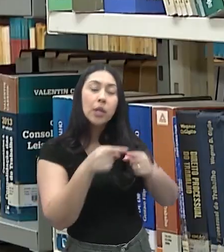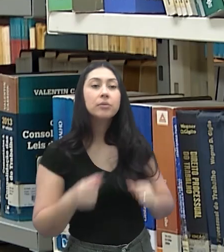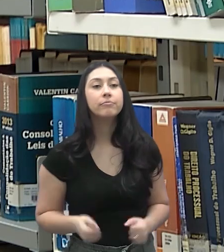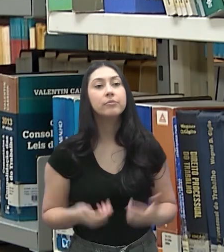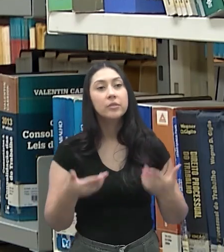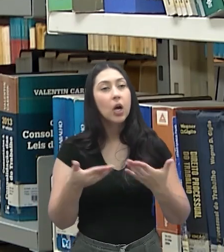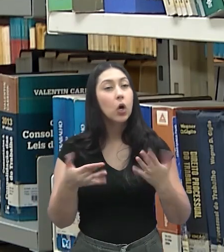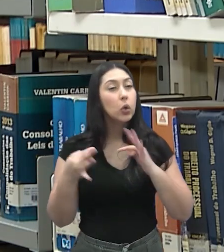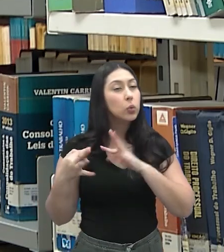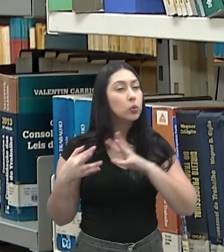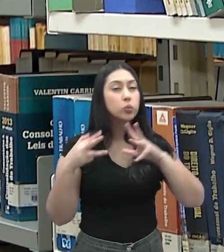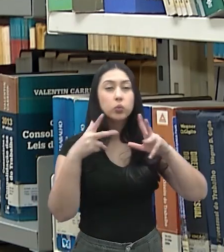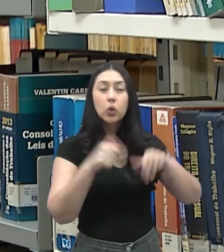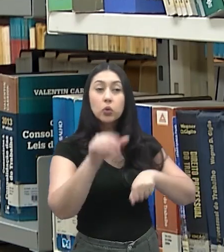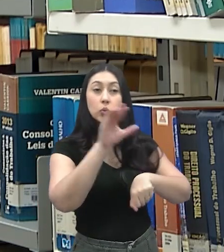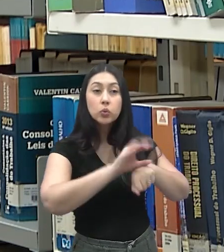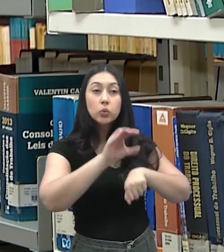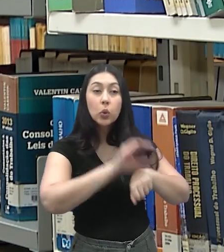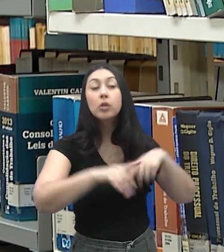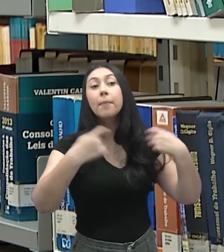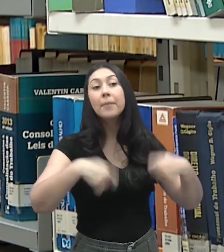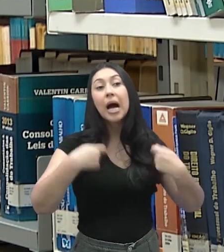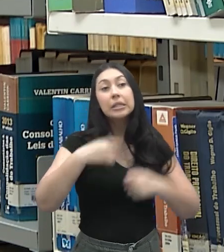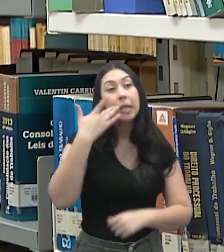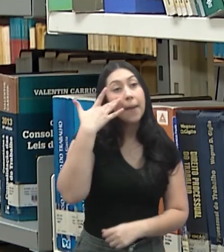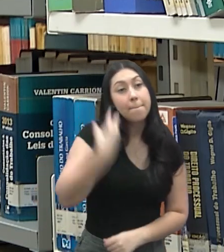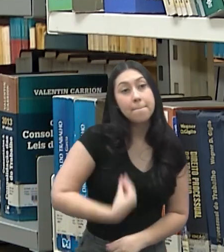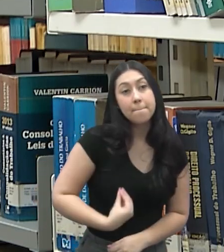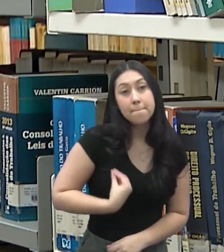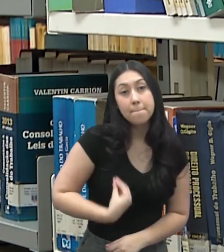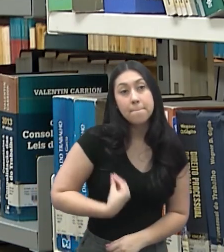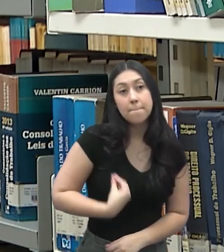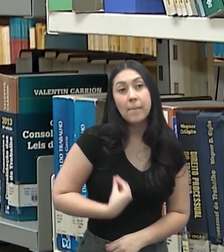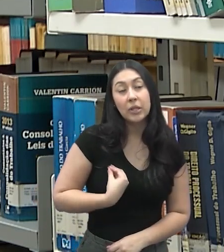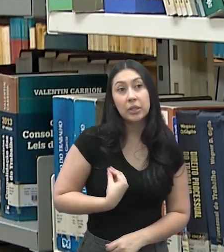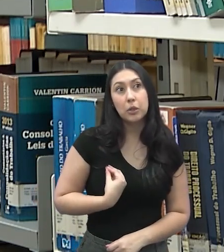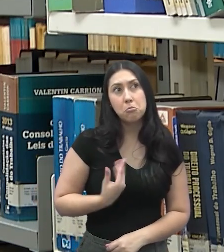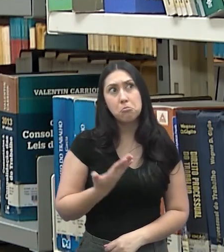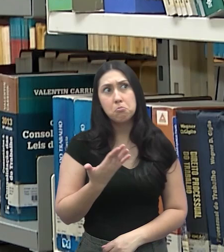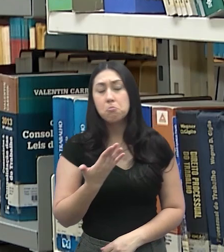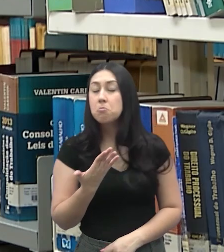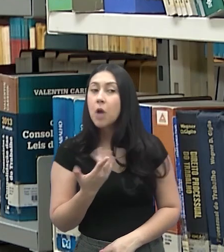Agora, todos os cursos terão que estar presentes nos polos, no mínimo